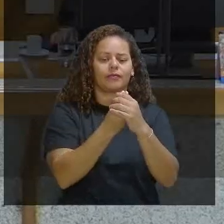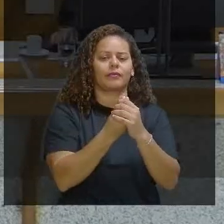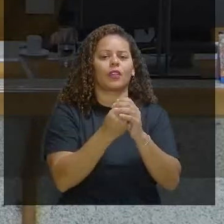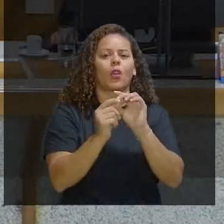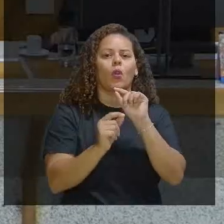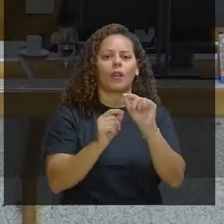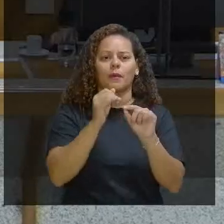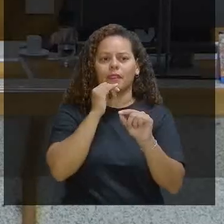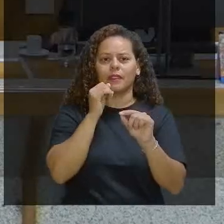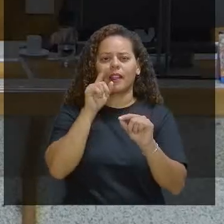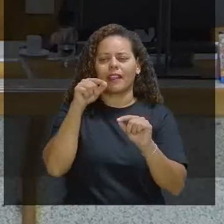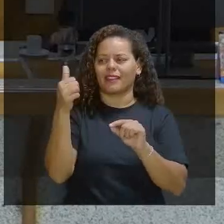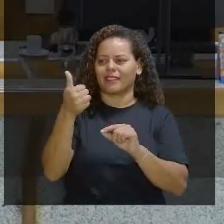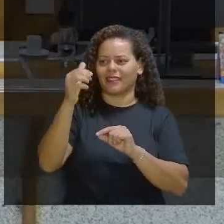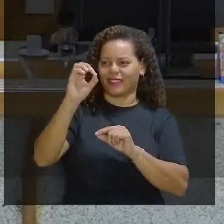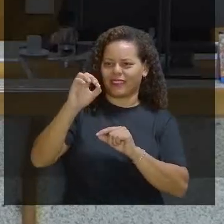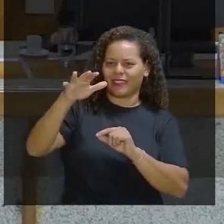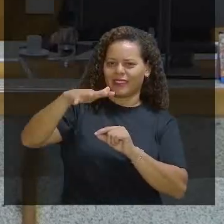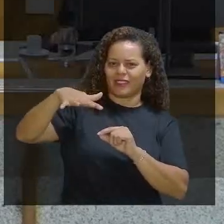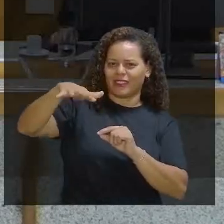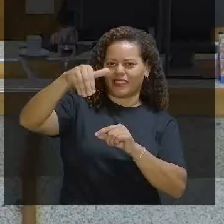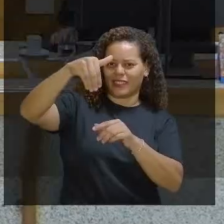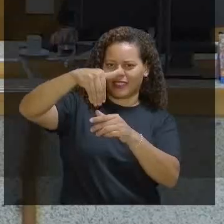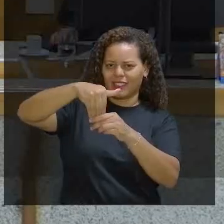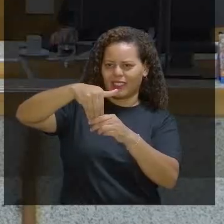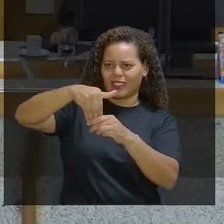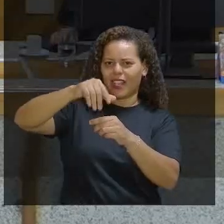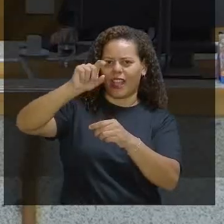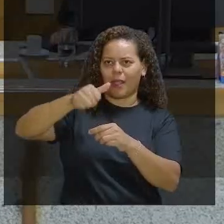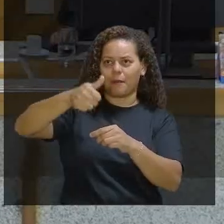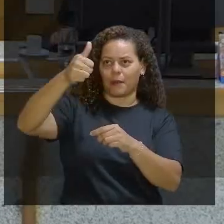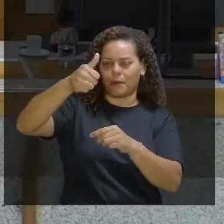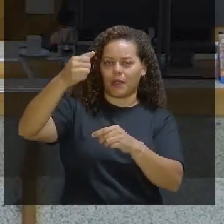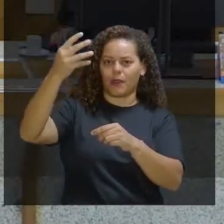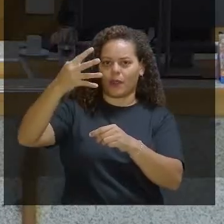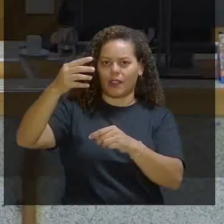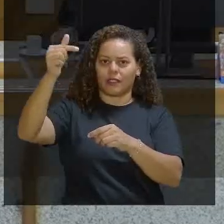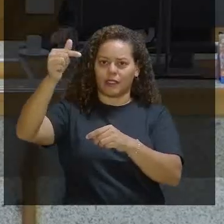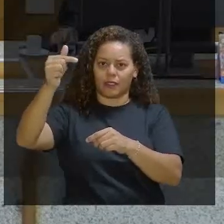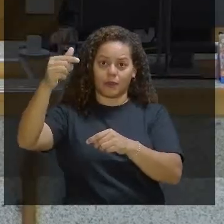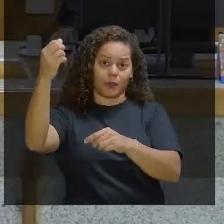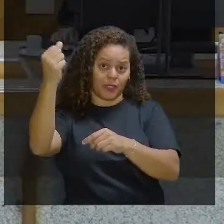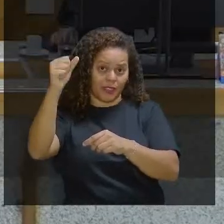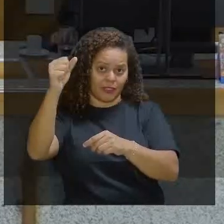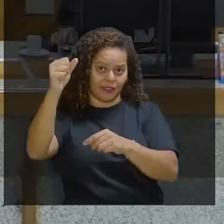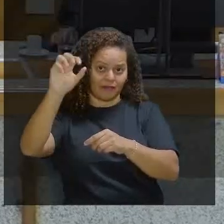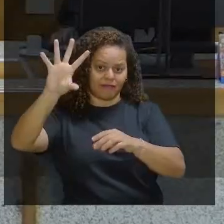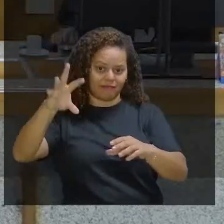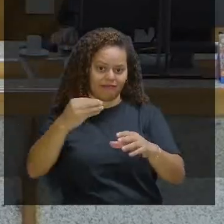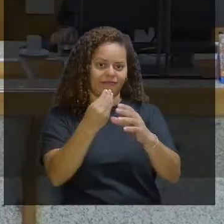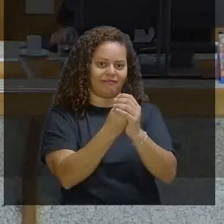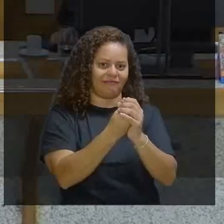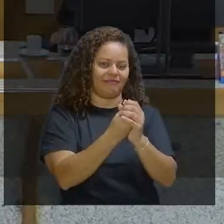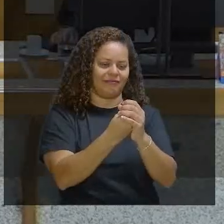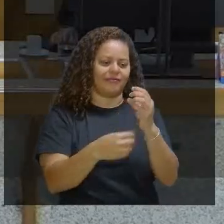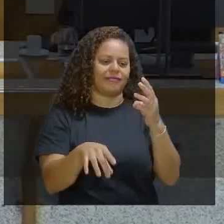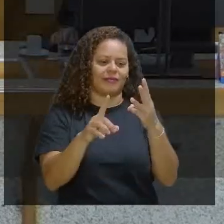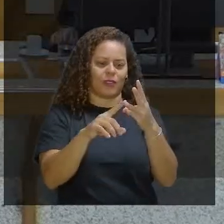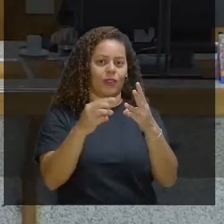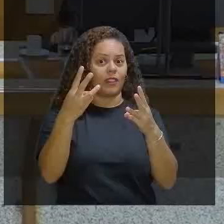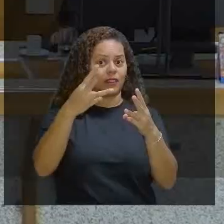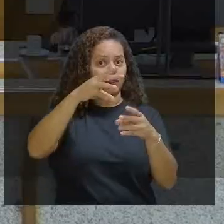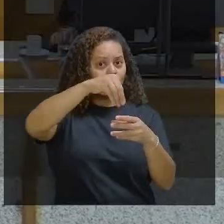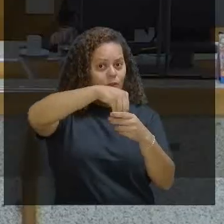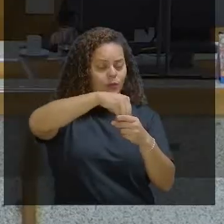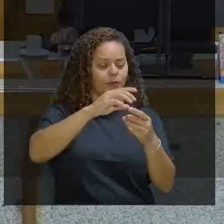que é a 10ª zona eleitoral, seria a 1ª, 4ª, 7ª e 8ª. Então, essa é a disposição